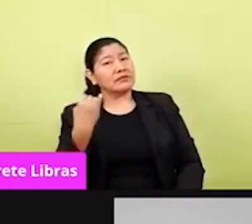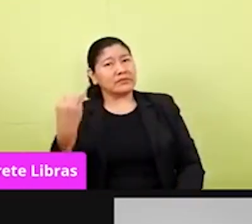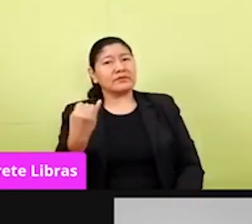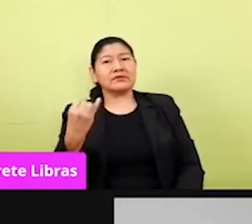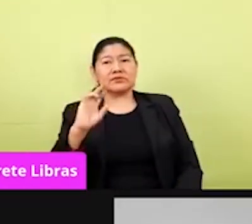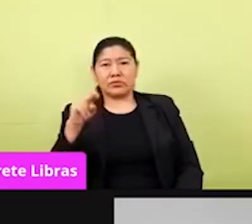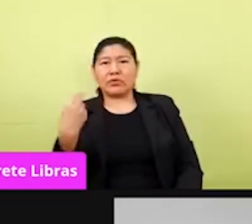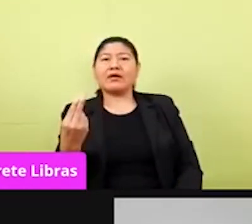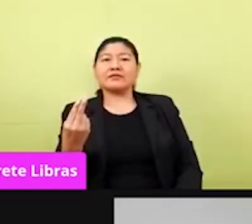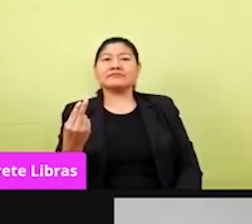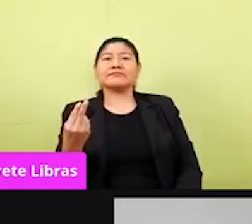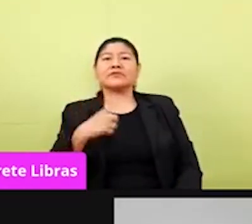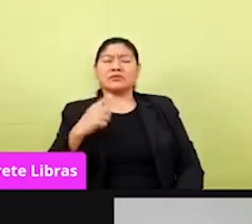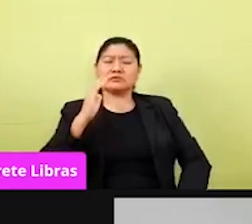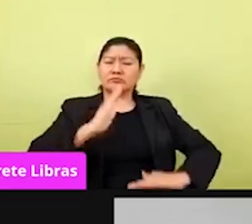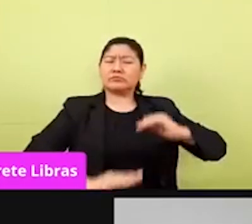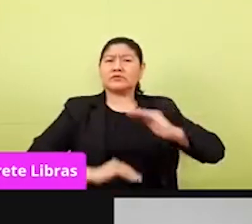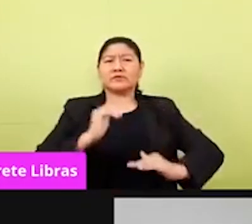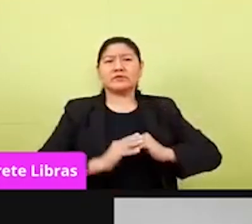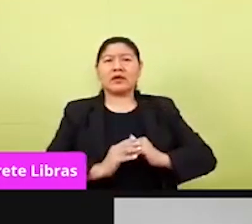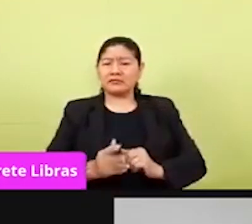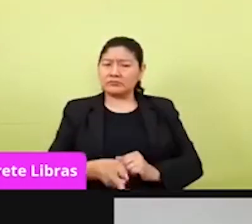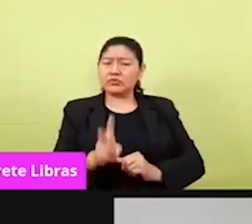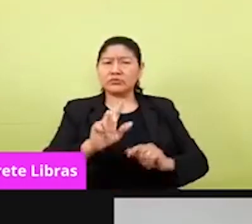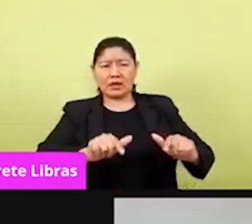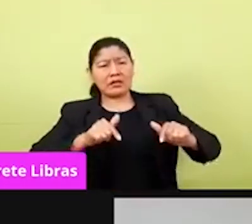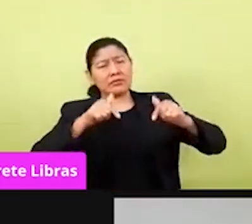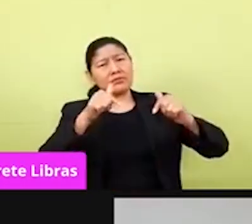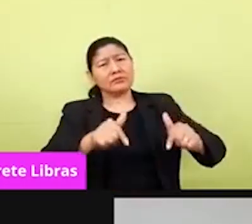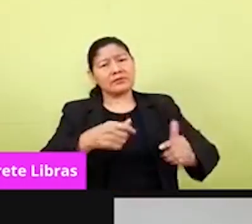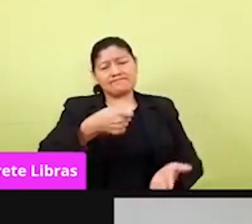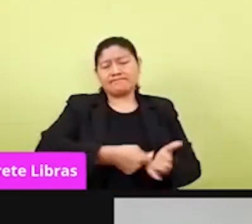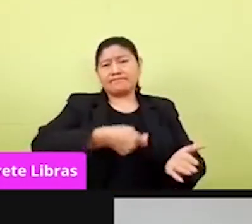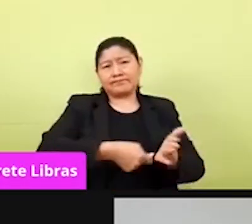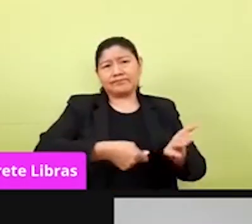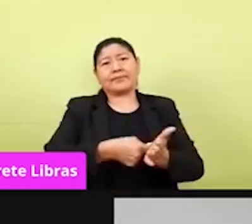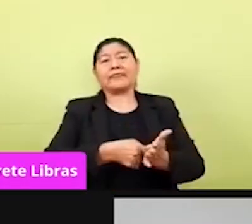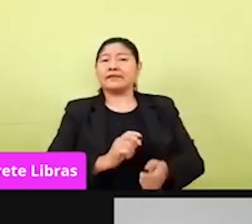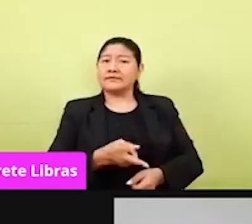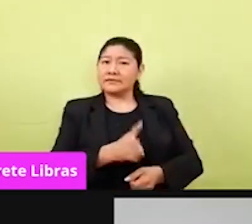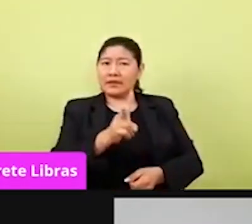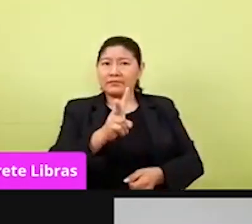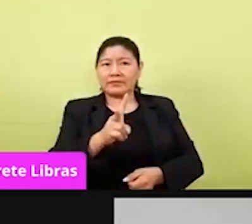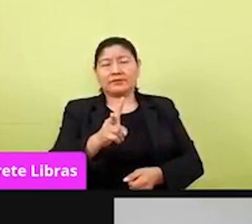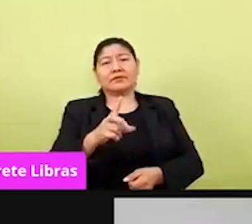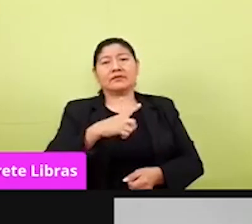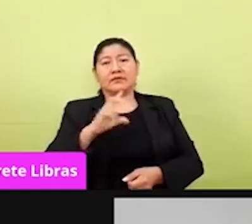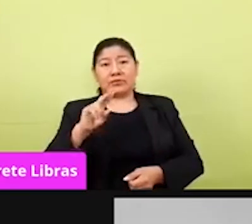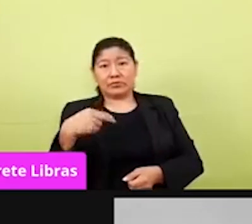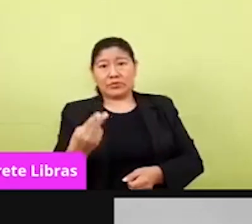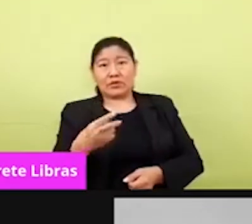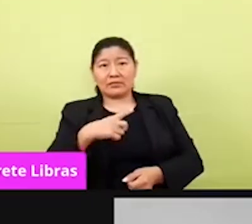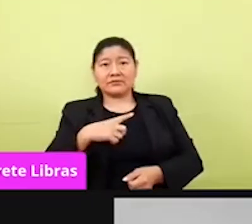compromisso profissional, todas que estamos envolvidas, né, nesse trabalho, a gente tem vai além